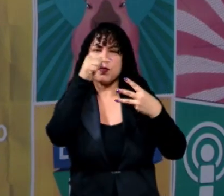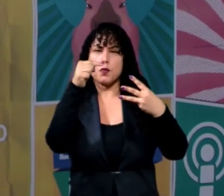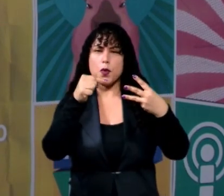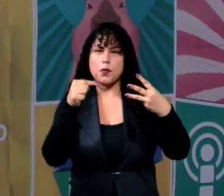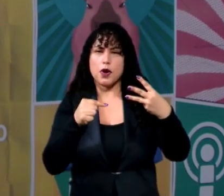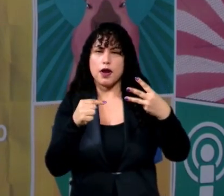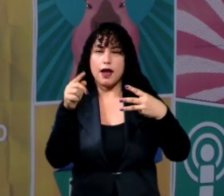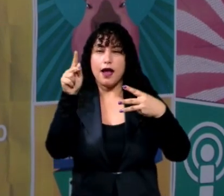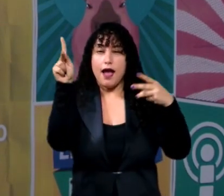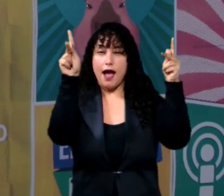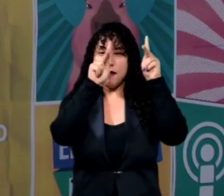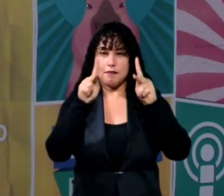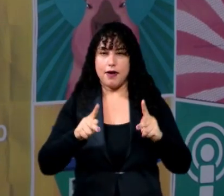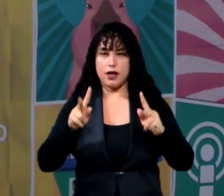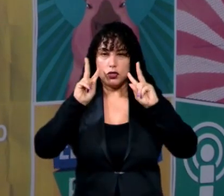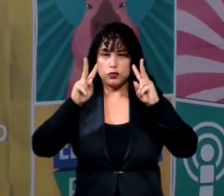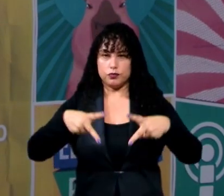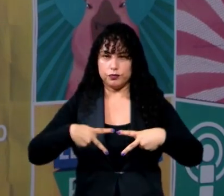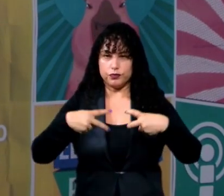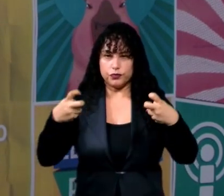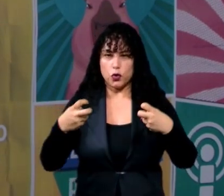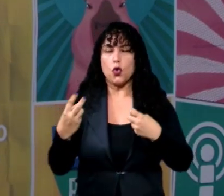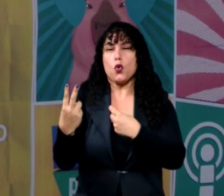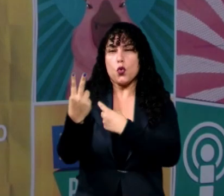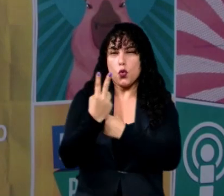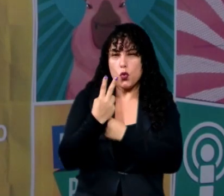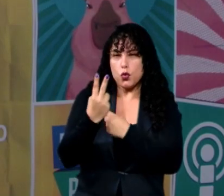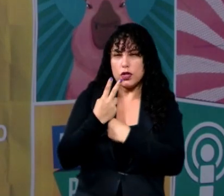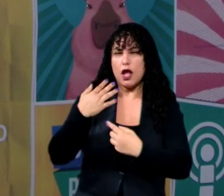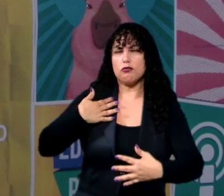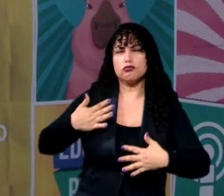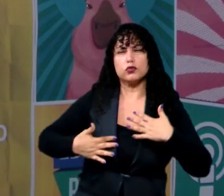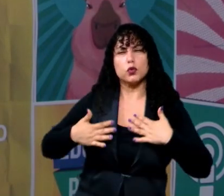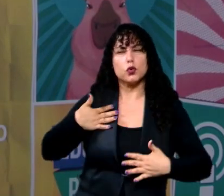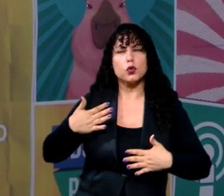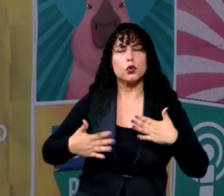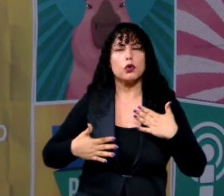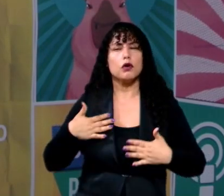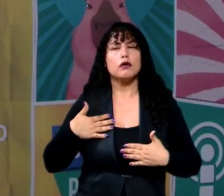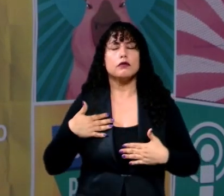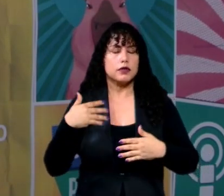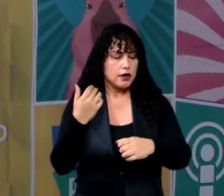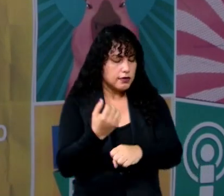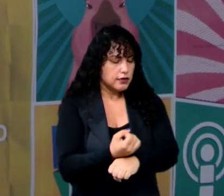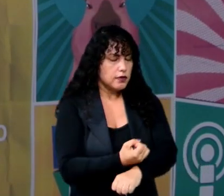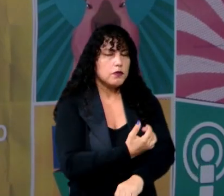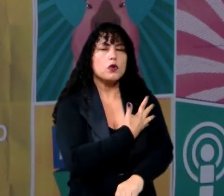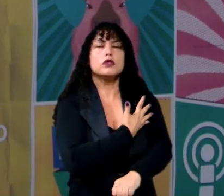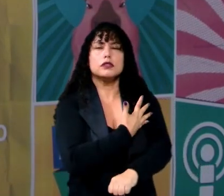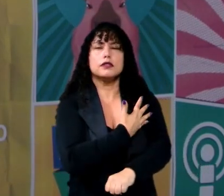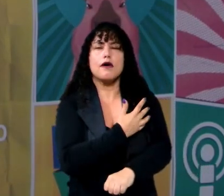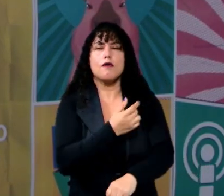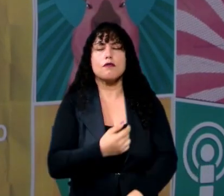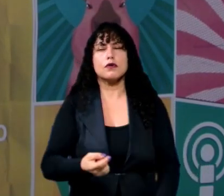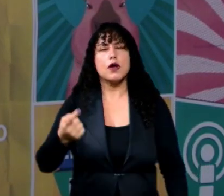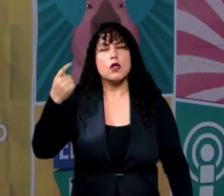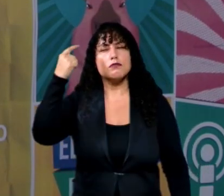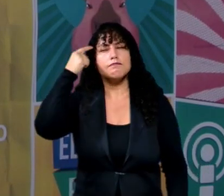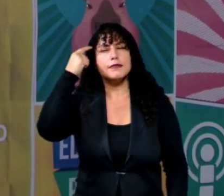a paz consigo mesmo, cuidar do nosso corpo, das nossas emoções, da nossa